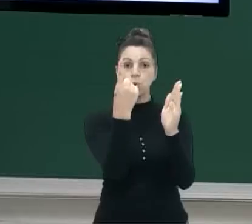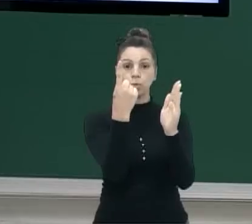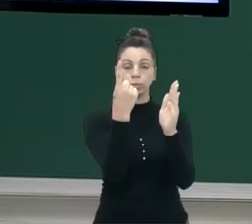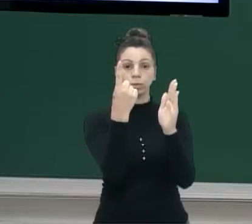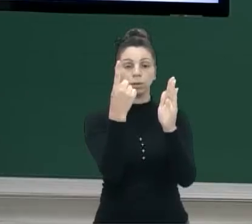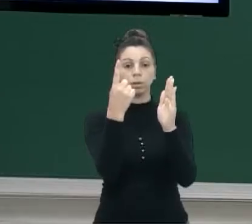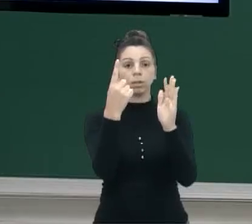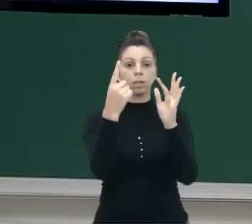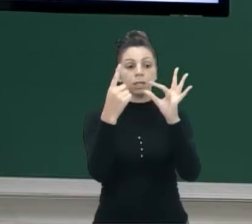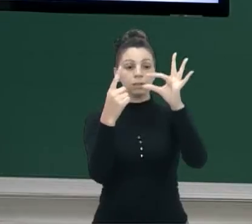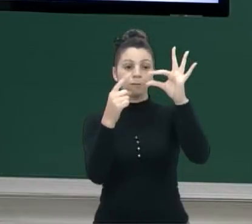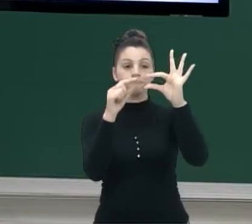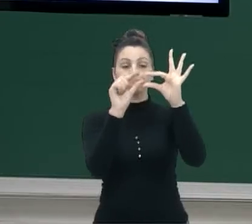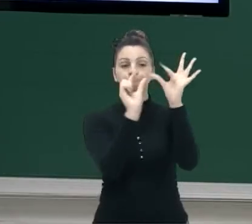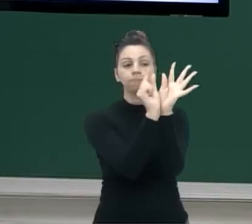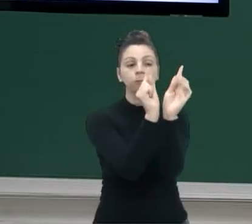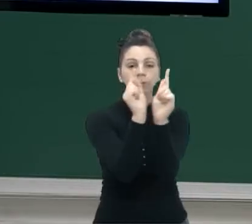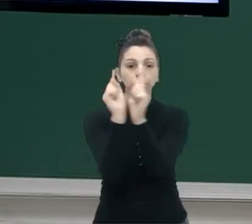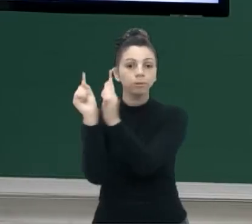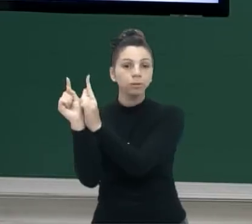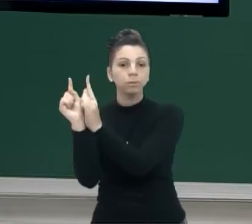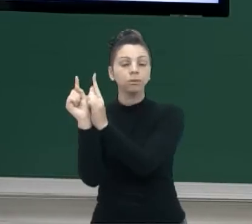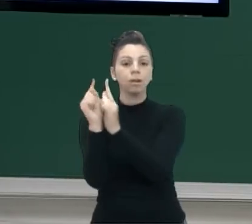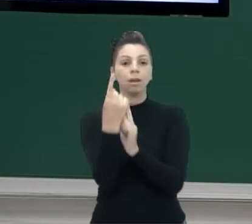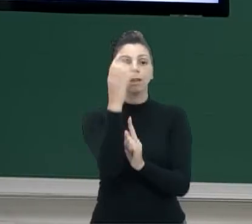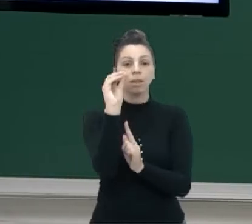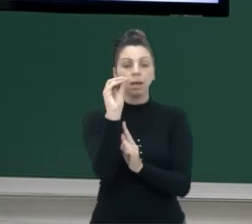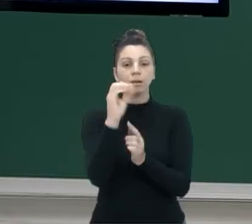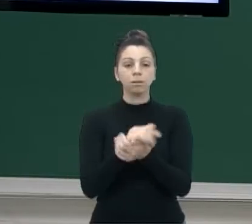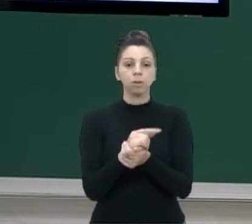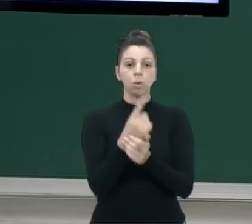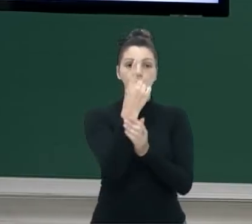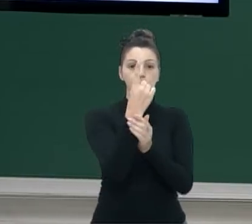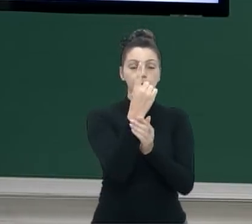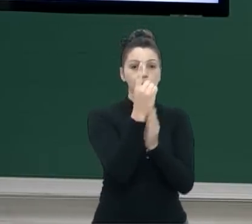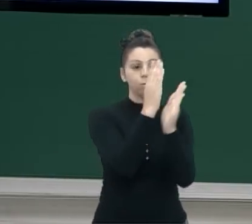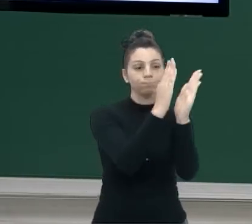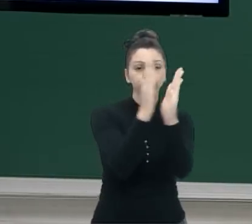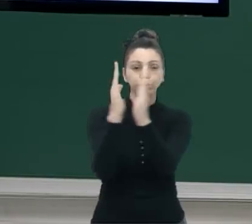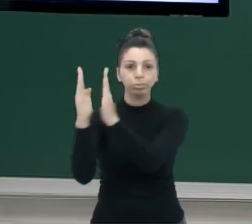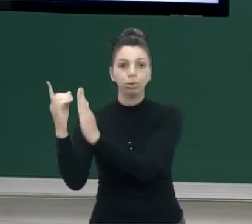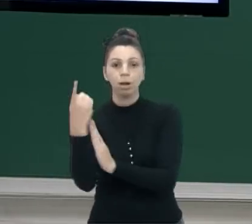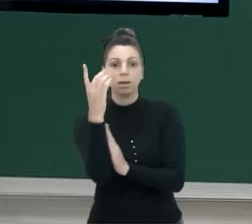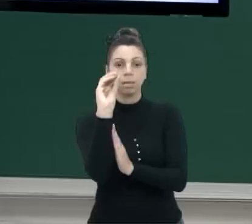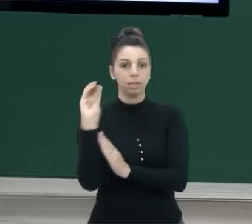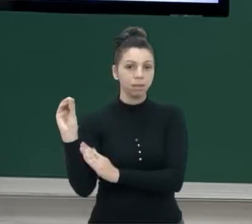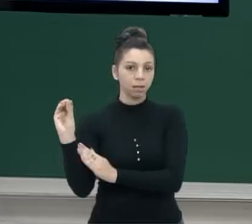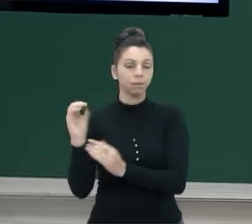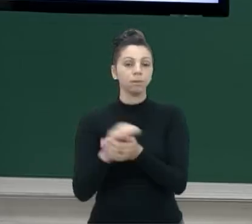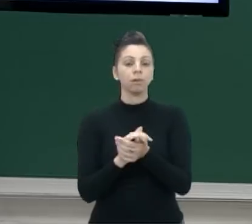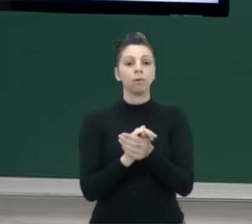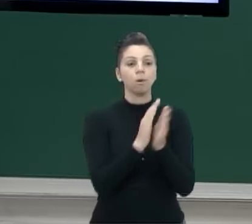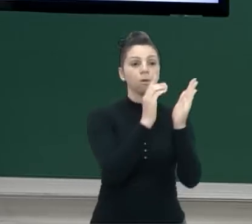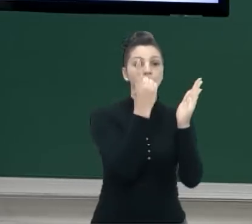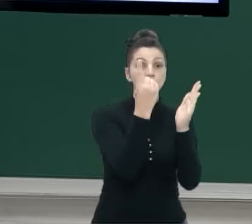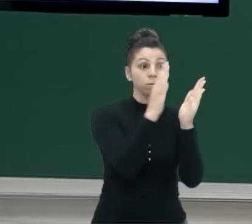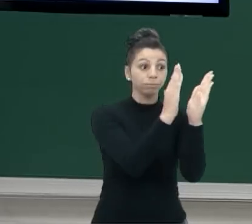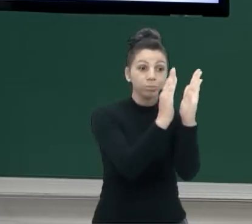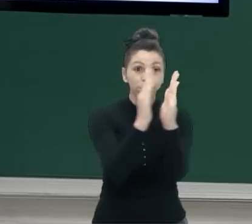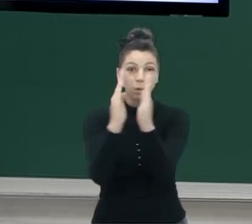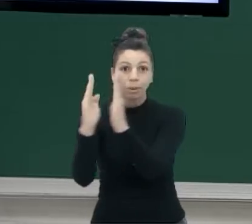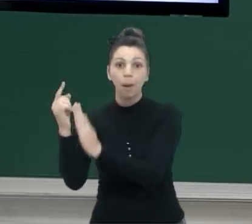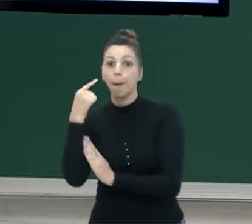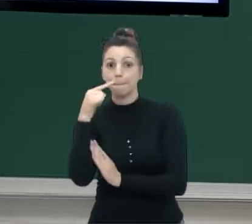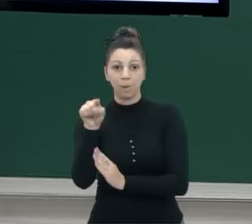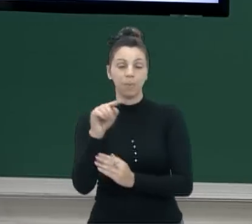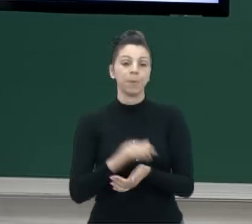e dividisse em 10 partes. O 1 dividisse em 100 partes. O 1 dividisse em 1000 partes. Tudo bem? Muito